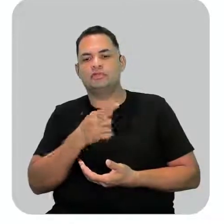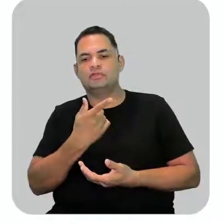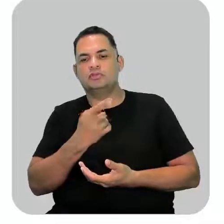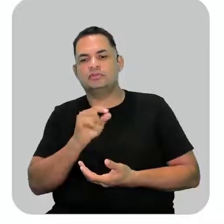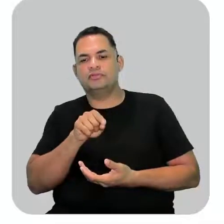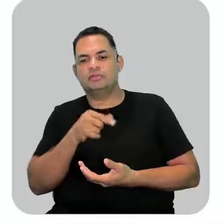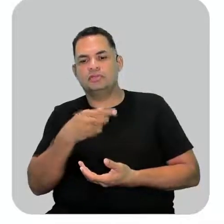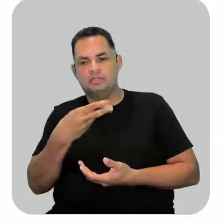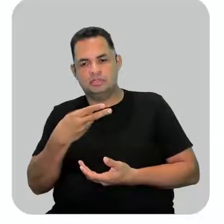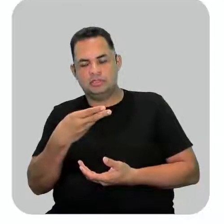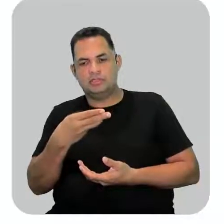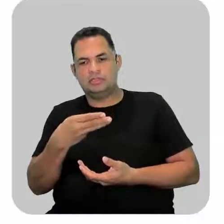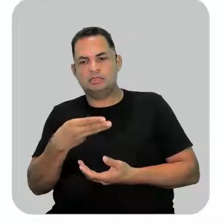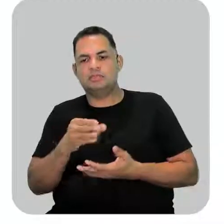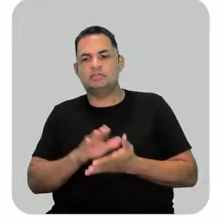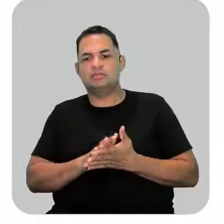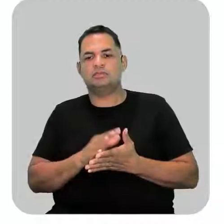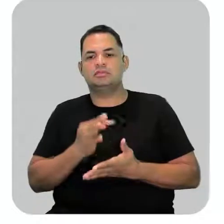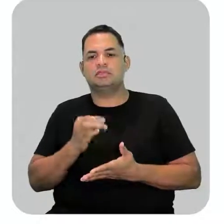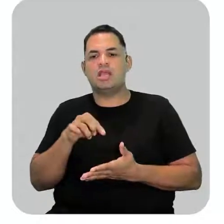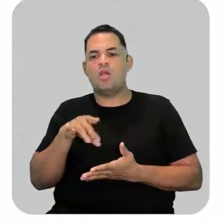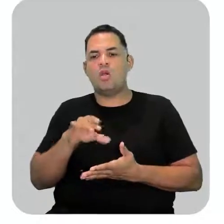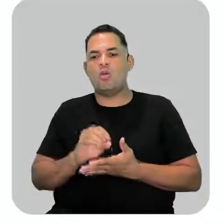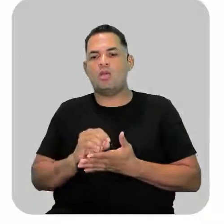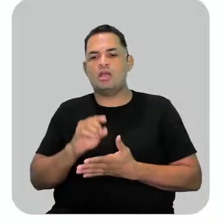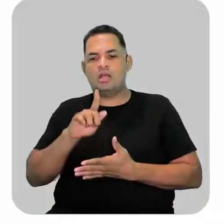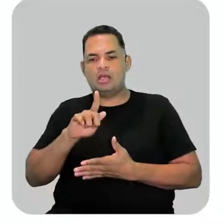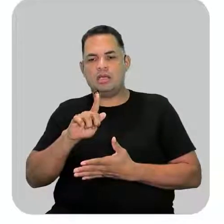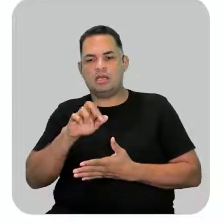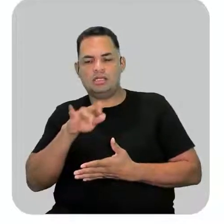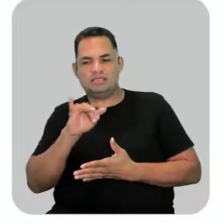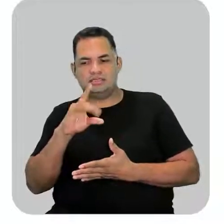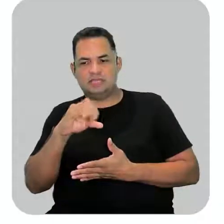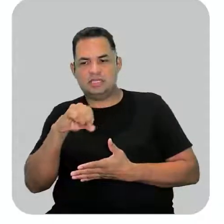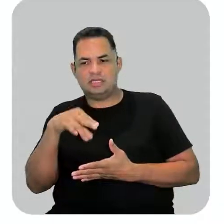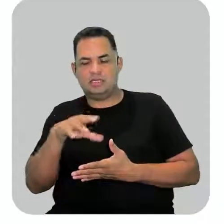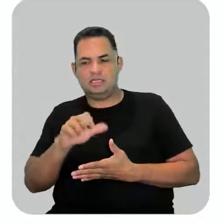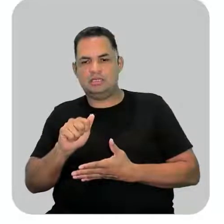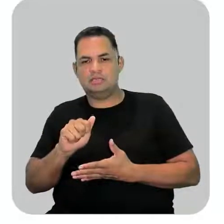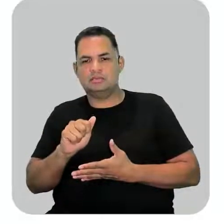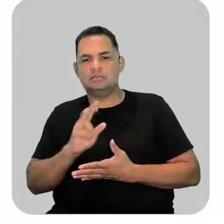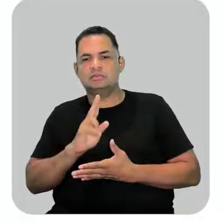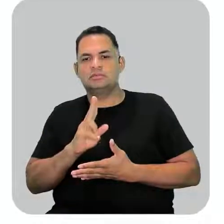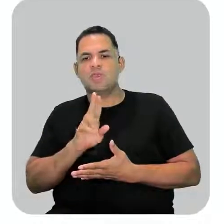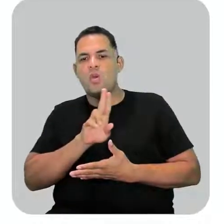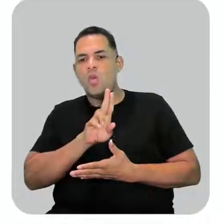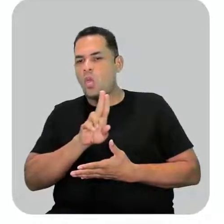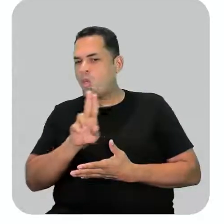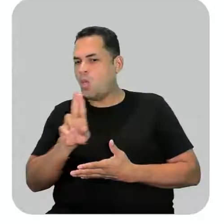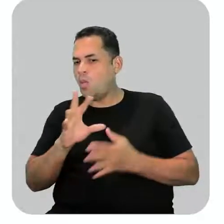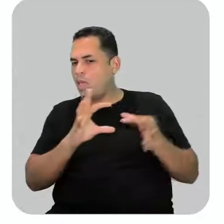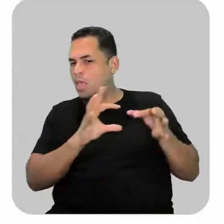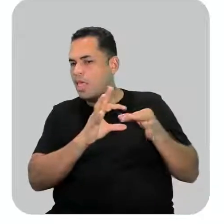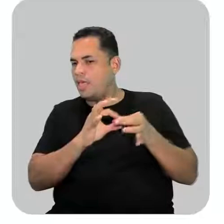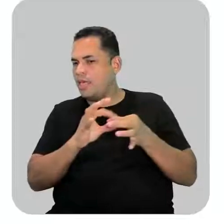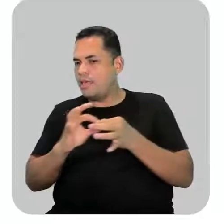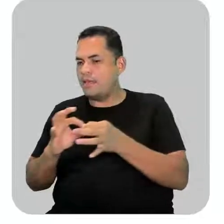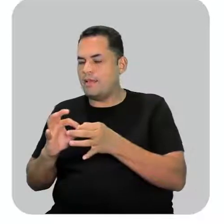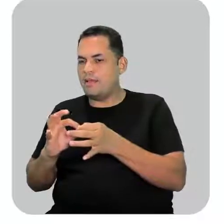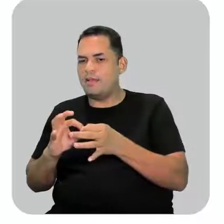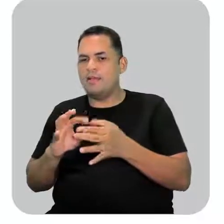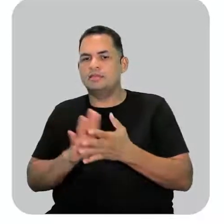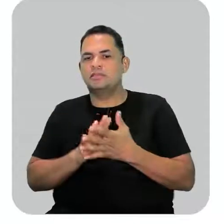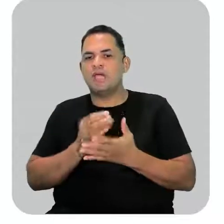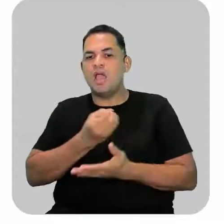1,2,3 triol, que é a glicerina. Você vai sempre dar o nome da nossa cadeia e